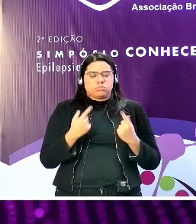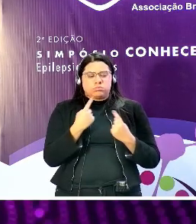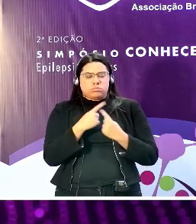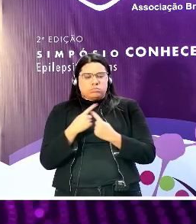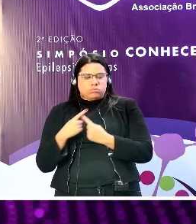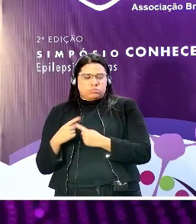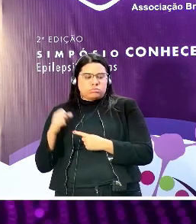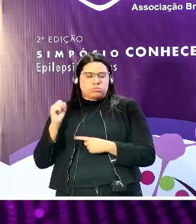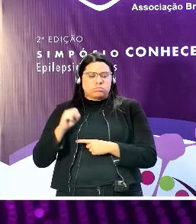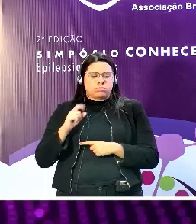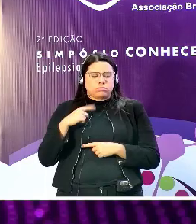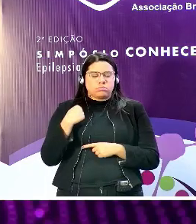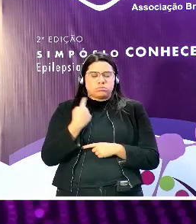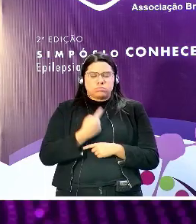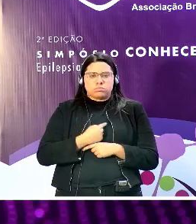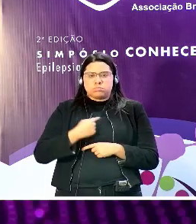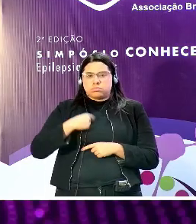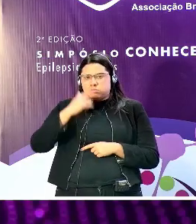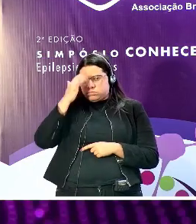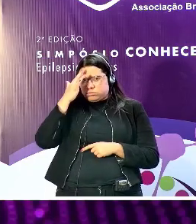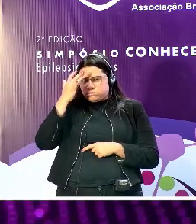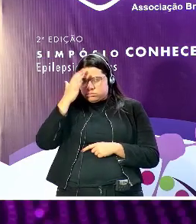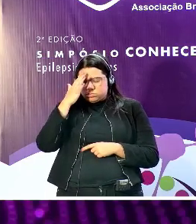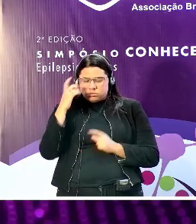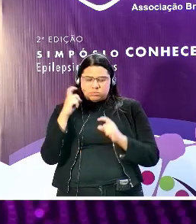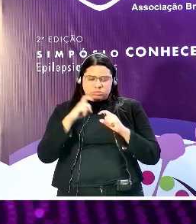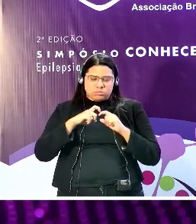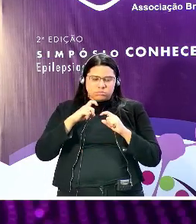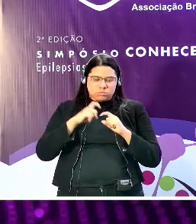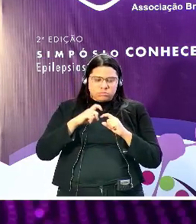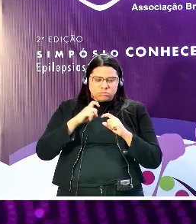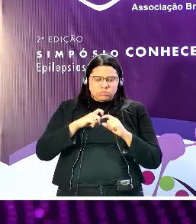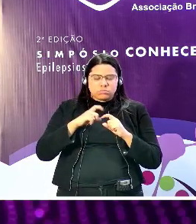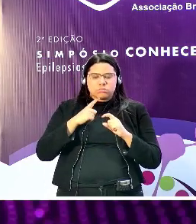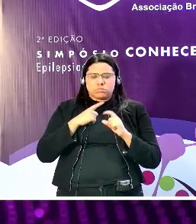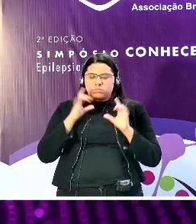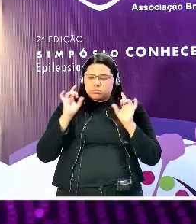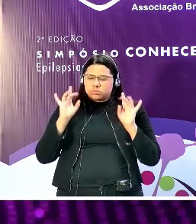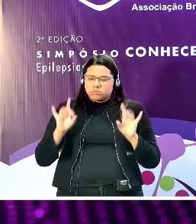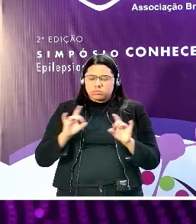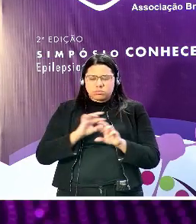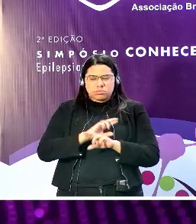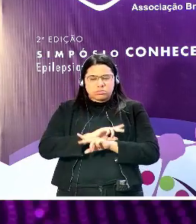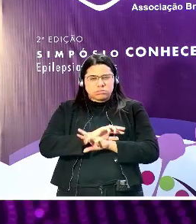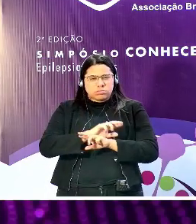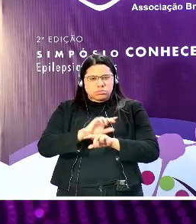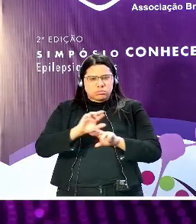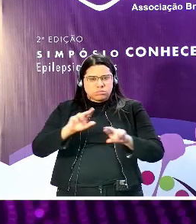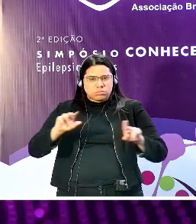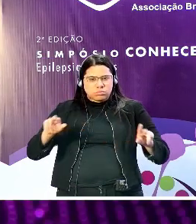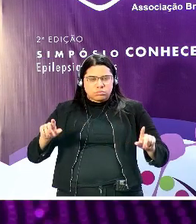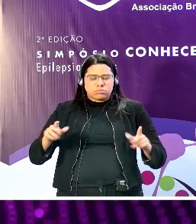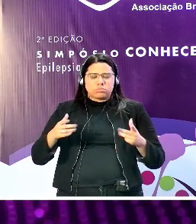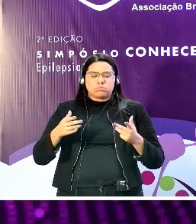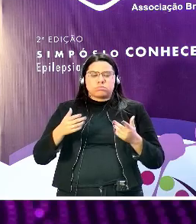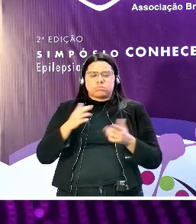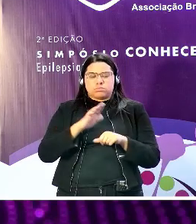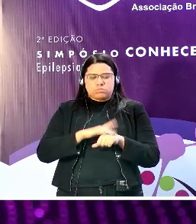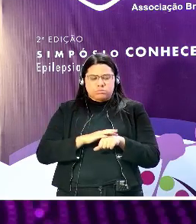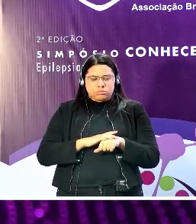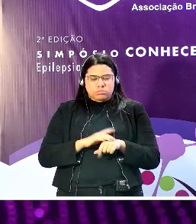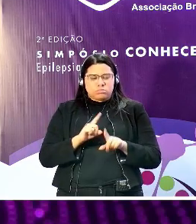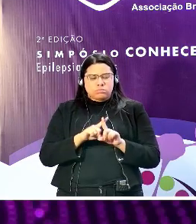gente pensa numa medicina de fenótipos especificamente, então a